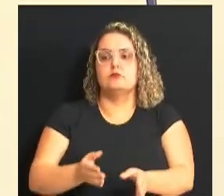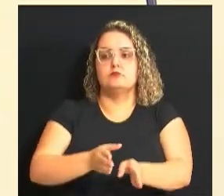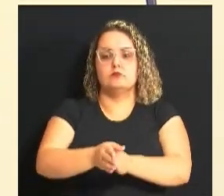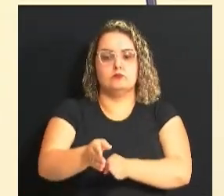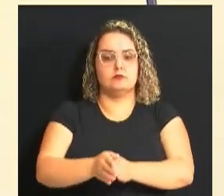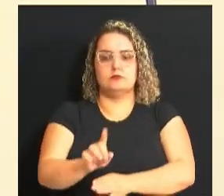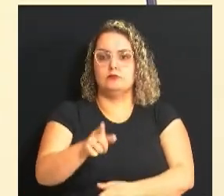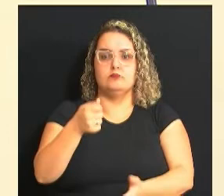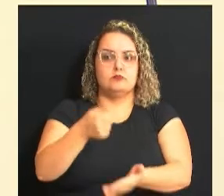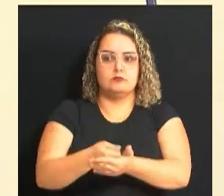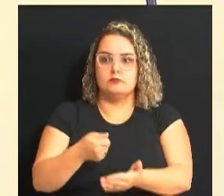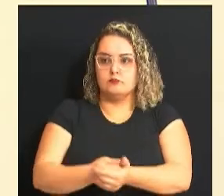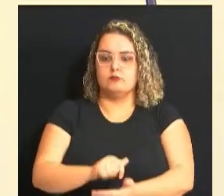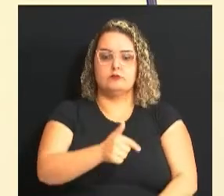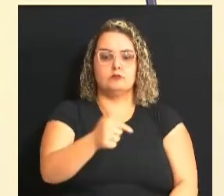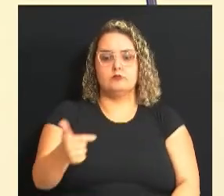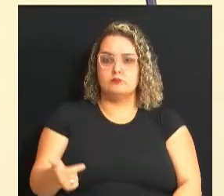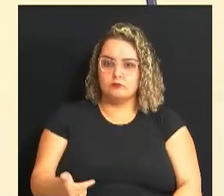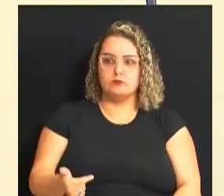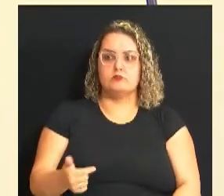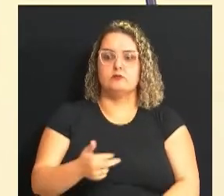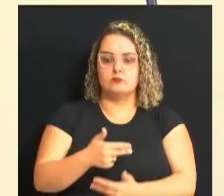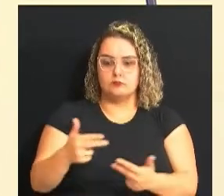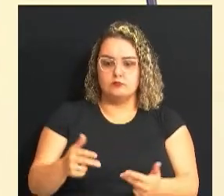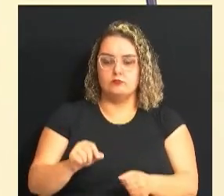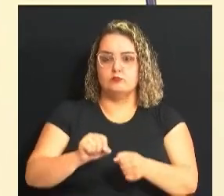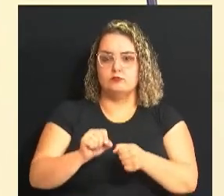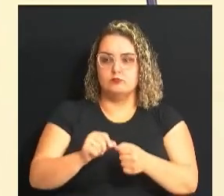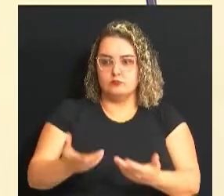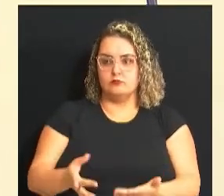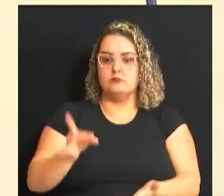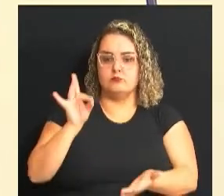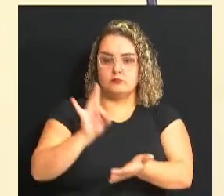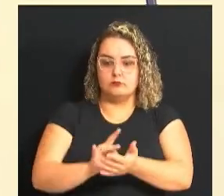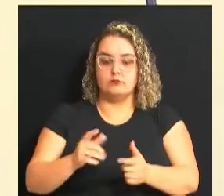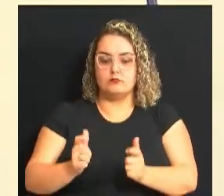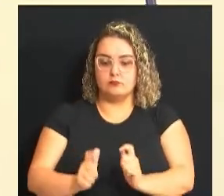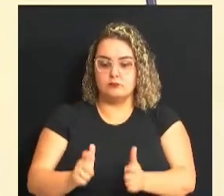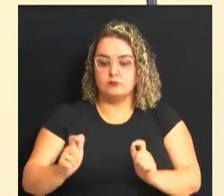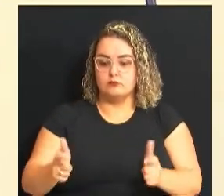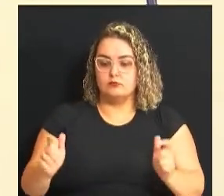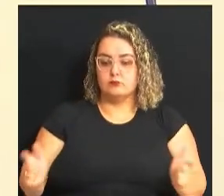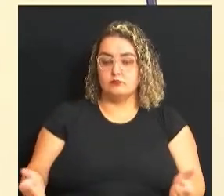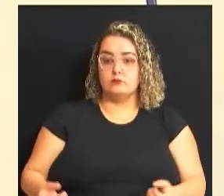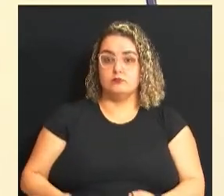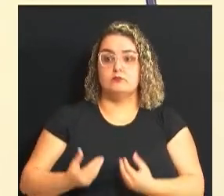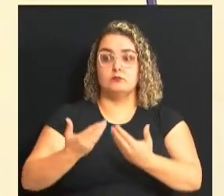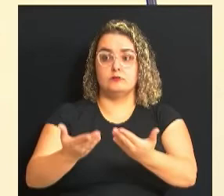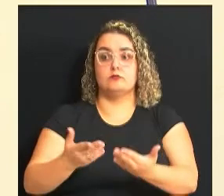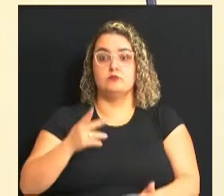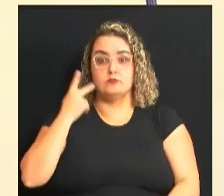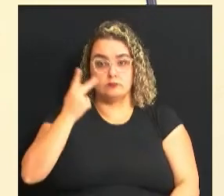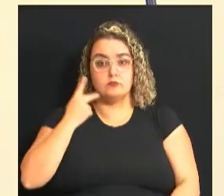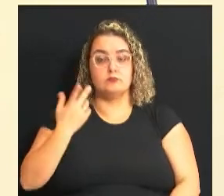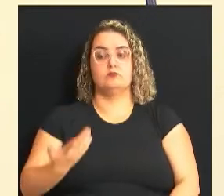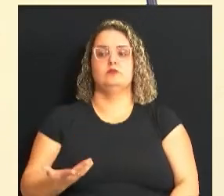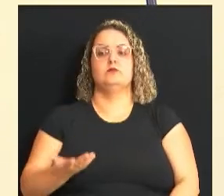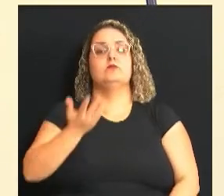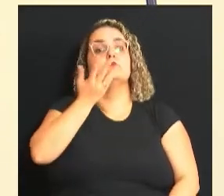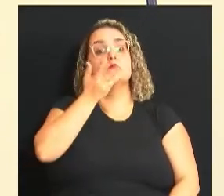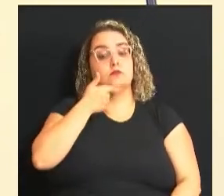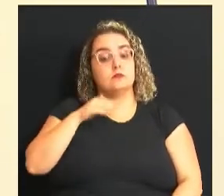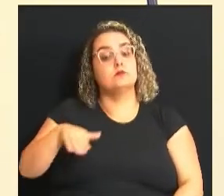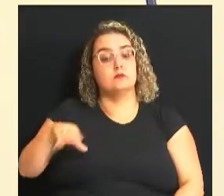nós não tenhamos esse parâmetro para fazer. Então, de fato, é um crescimento que nós estamos propondo na política da criança e adolescente,